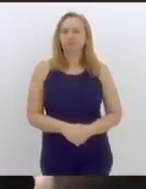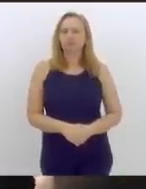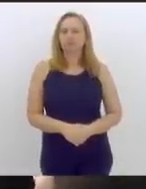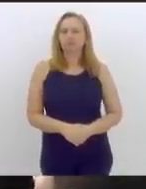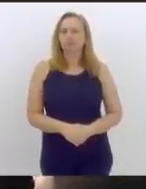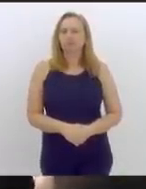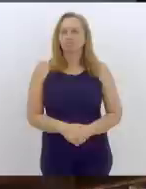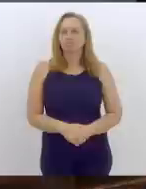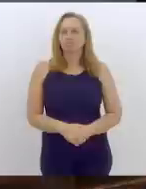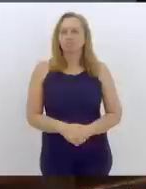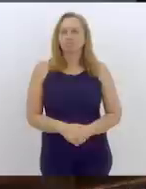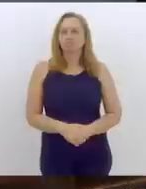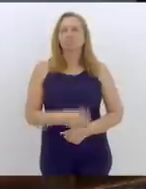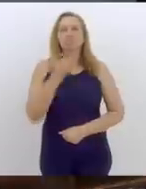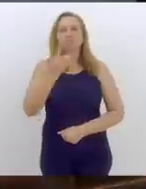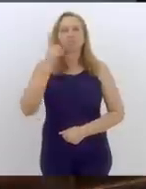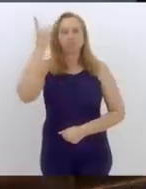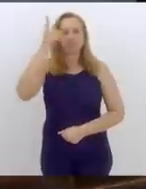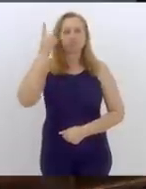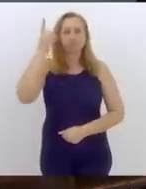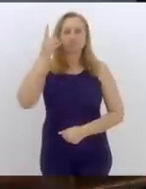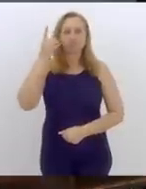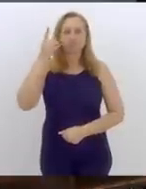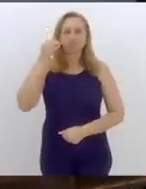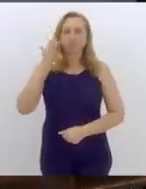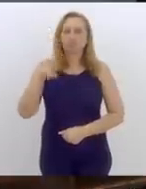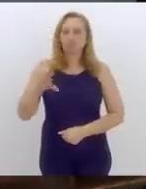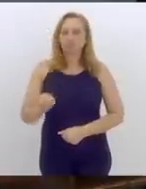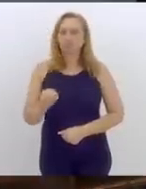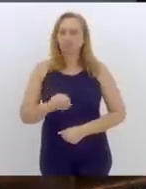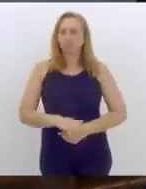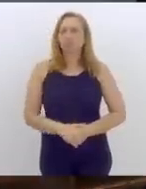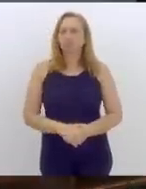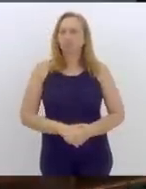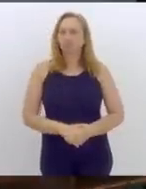passa a palavra agora para o Nobre Deputado Márcio Gualberto